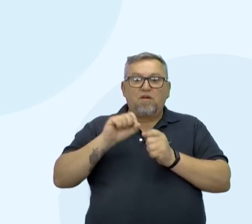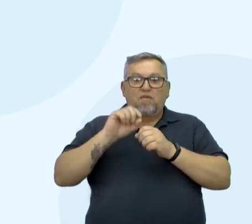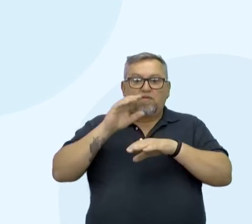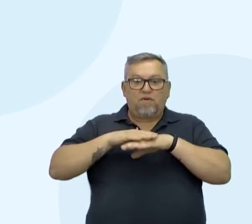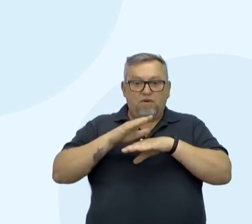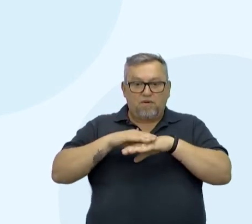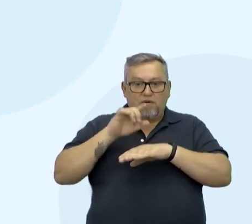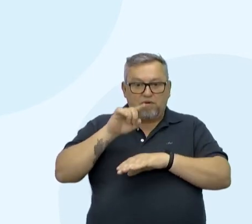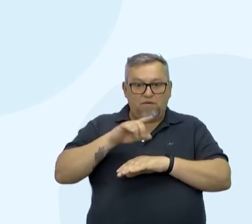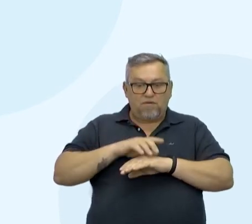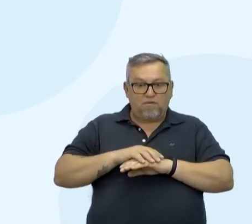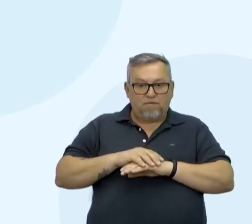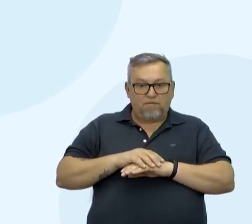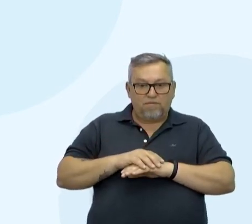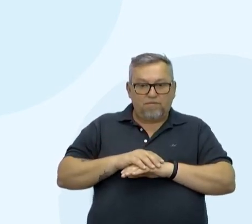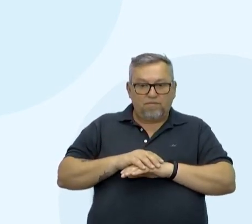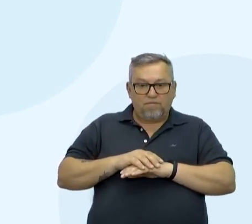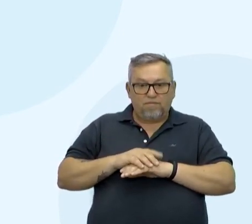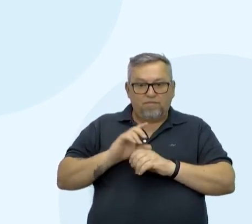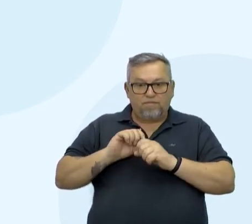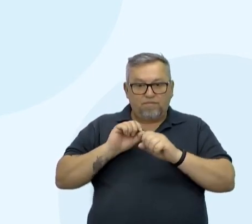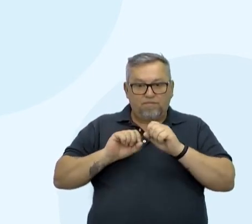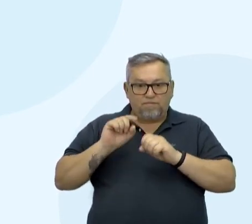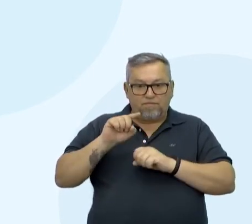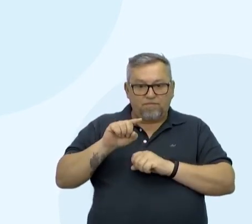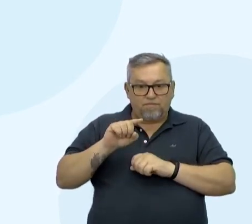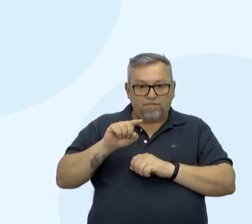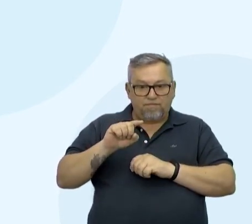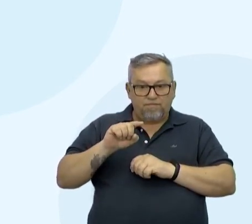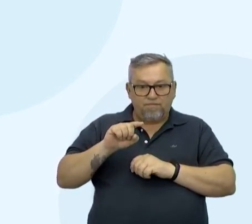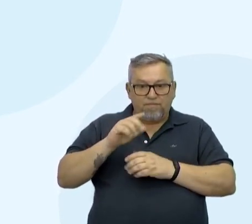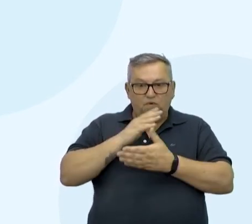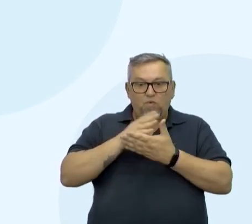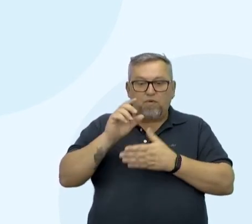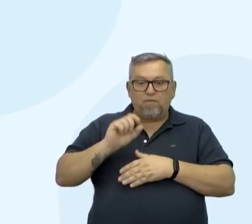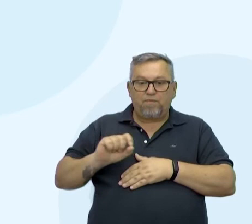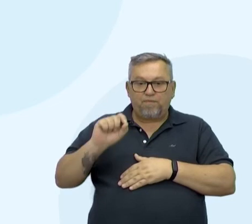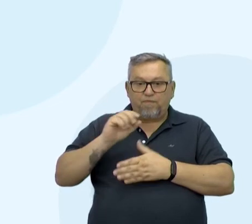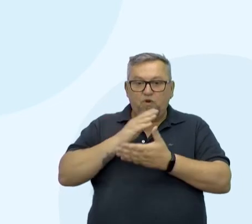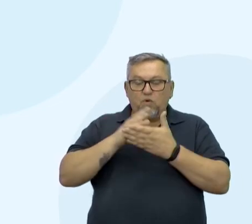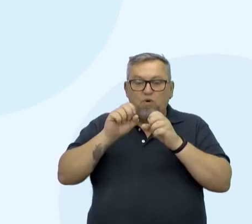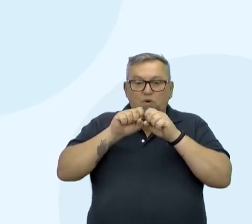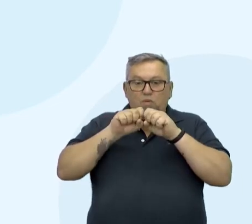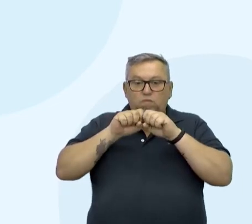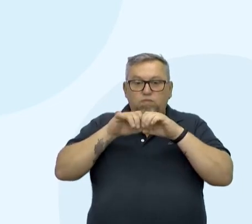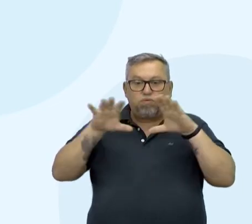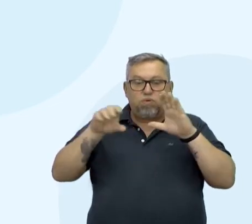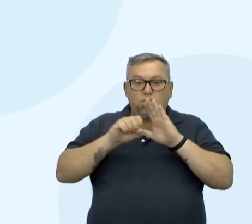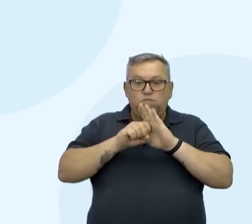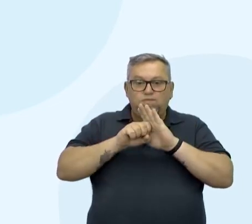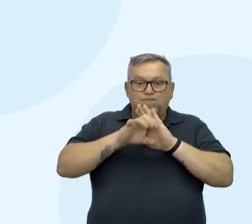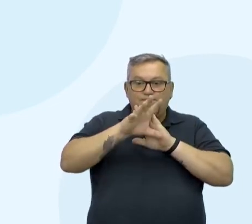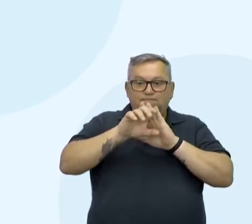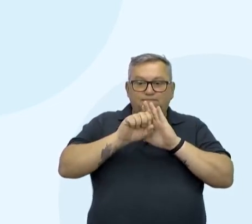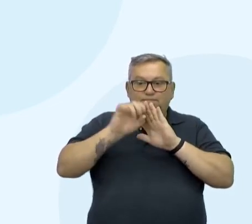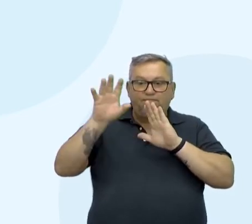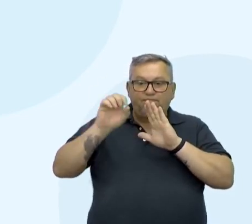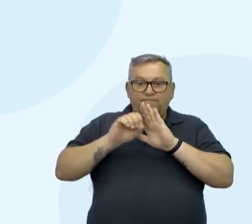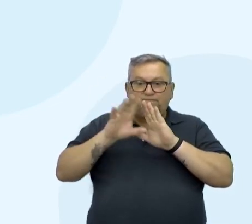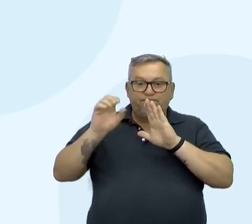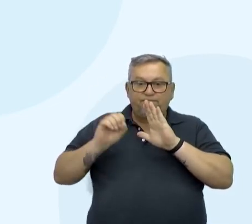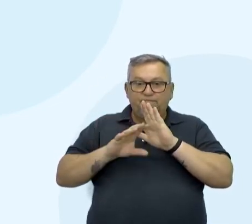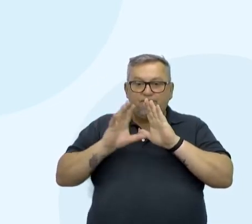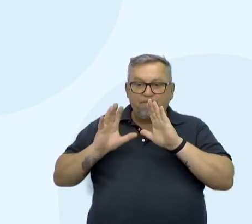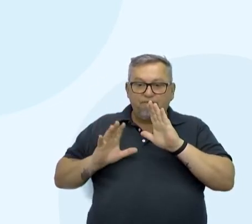ó. Então essa radiação, ela vai ela começa o quê? Começa a expandir em direção